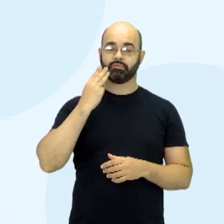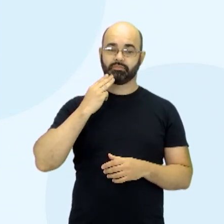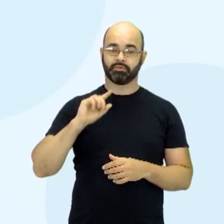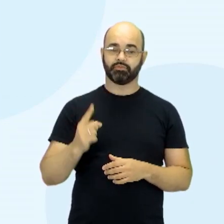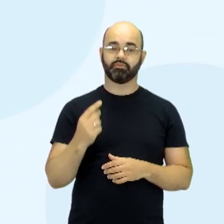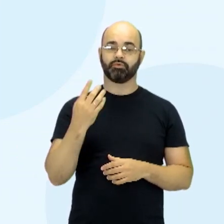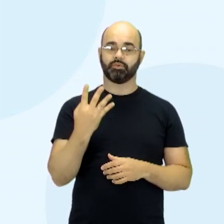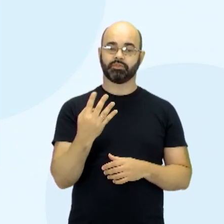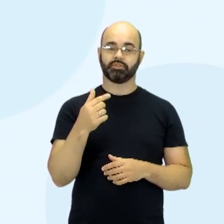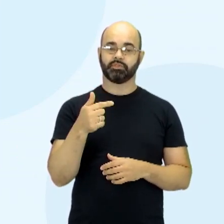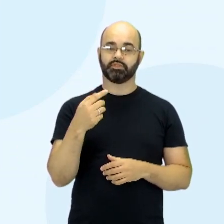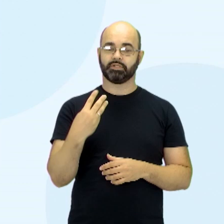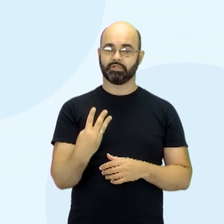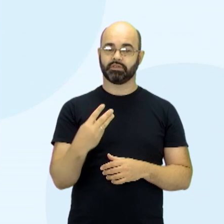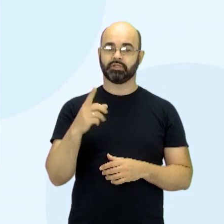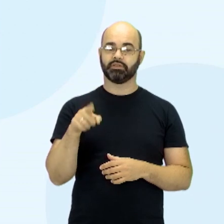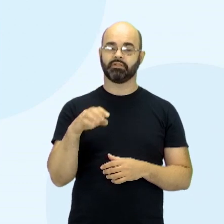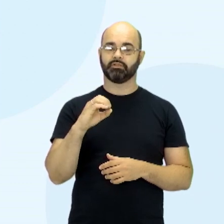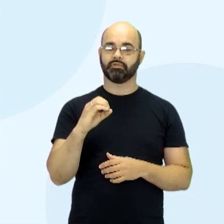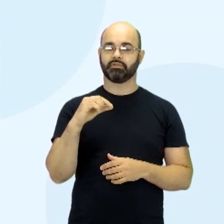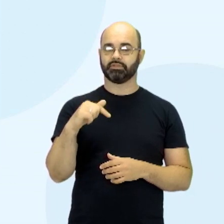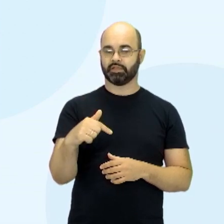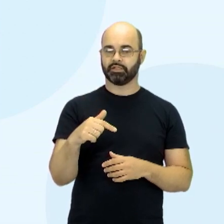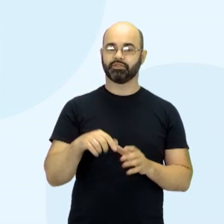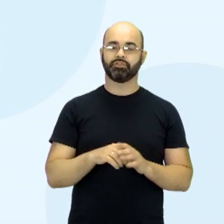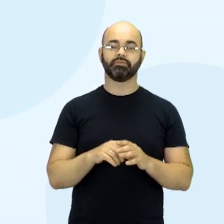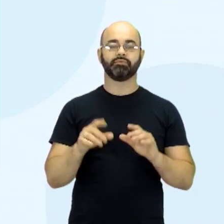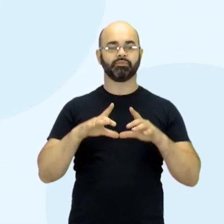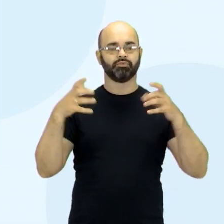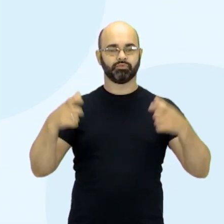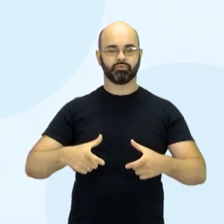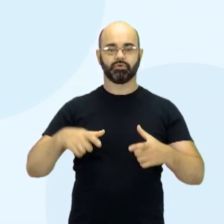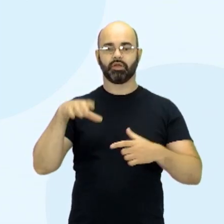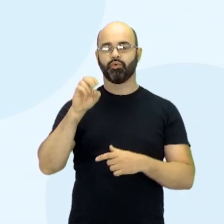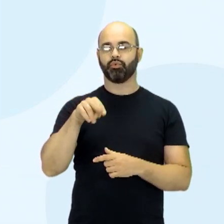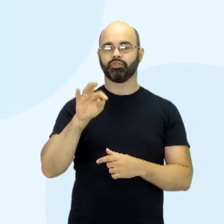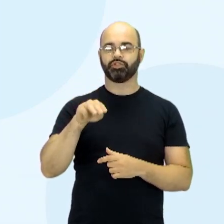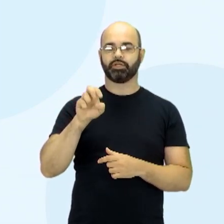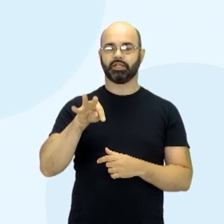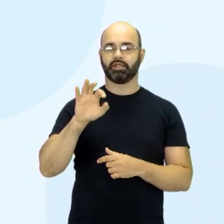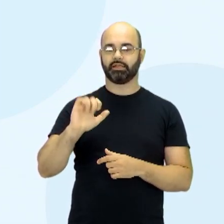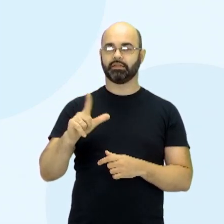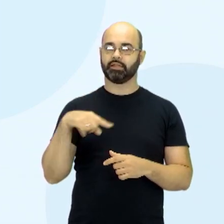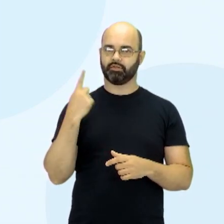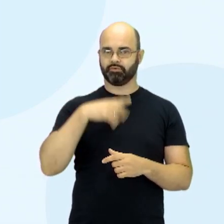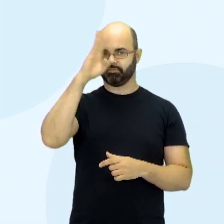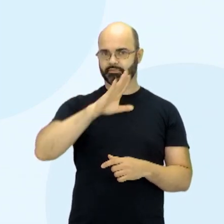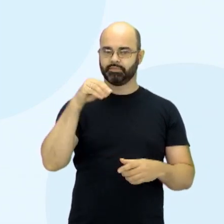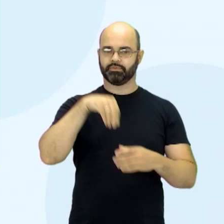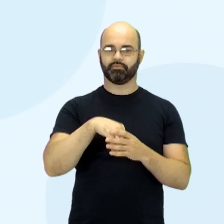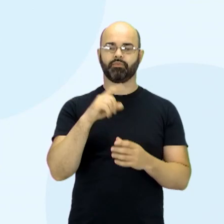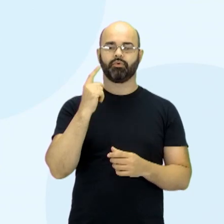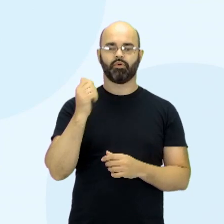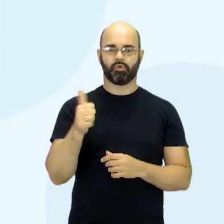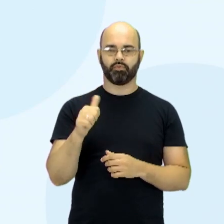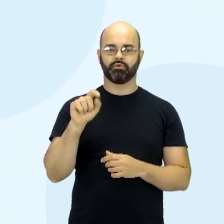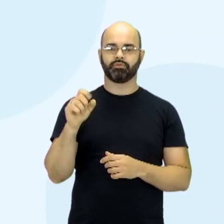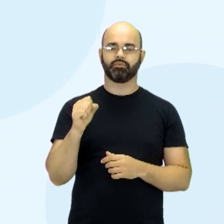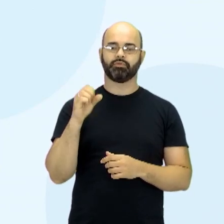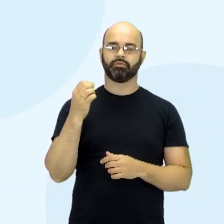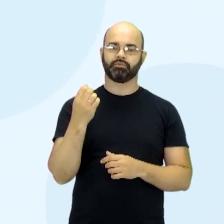12.473.087 hectares, numa área continental, né, dentro aí do nosso território, né, de